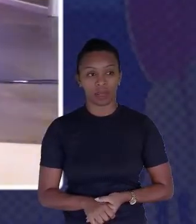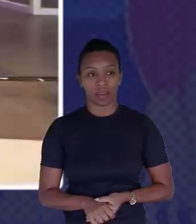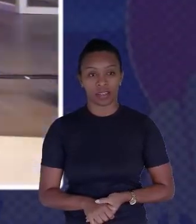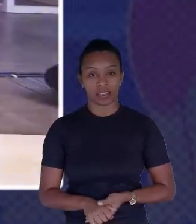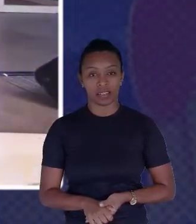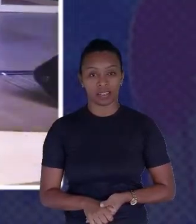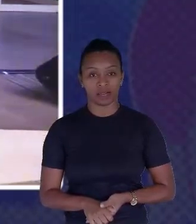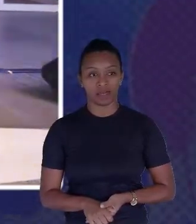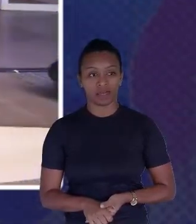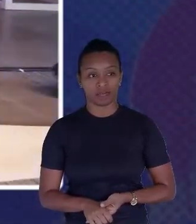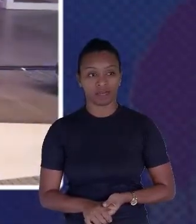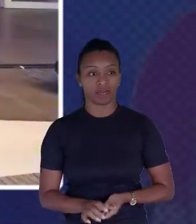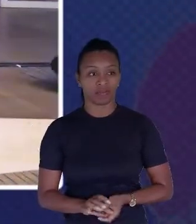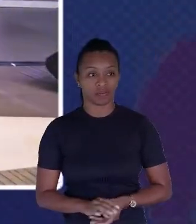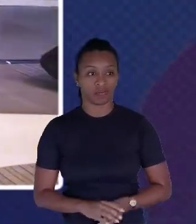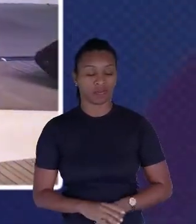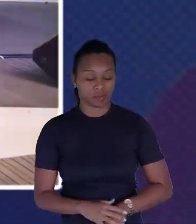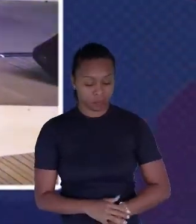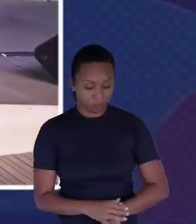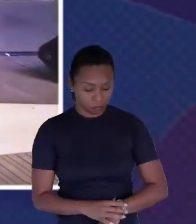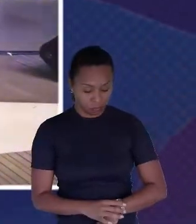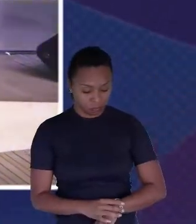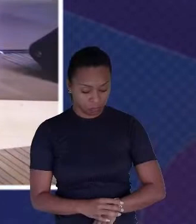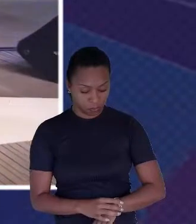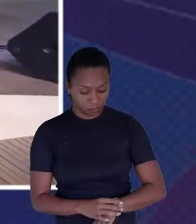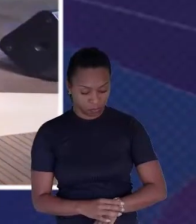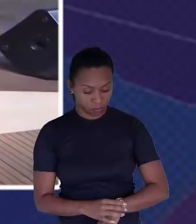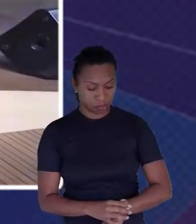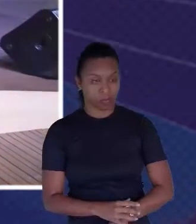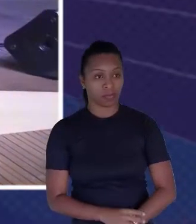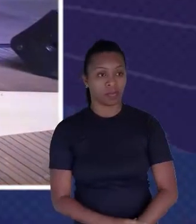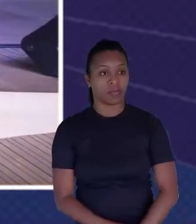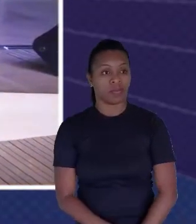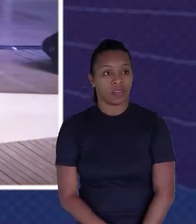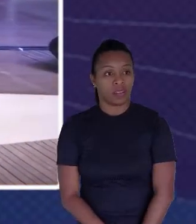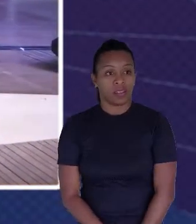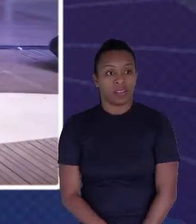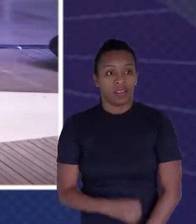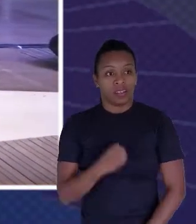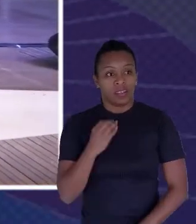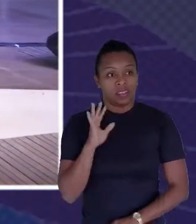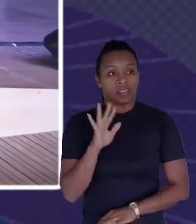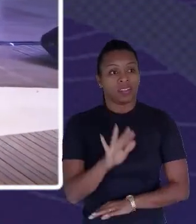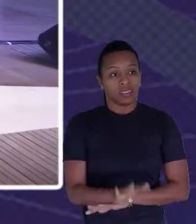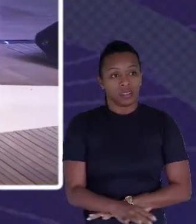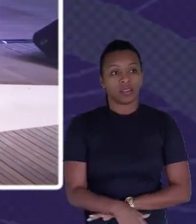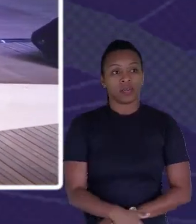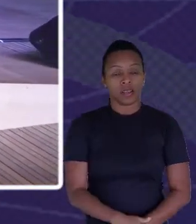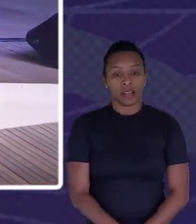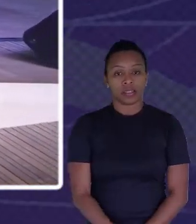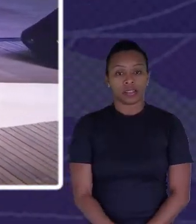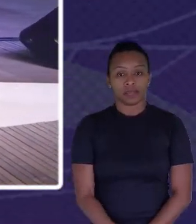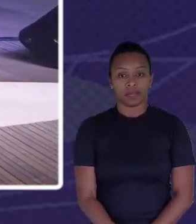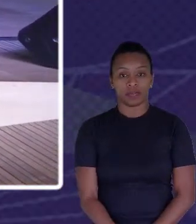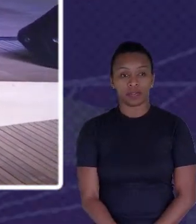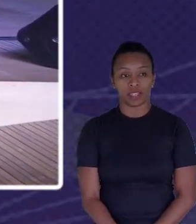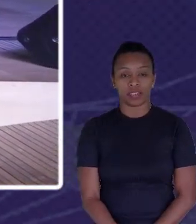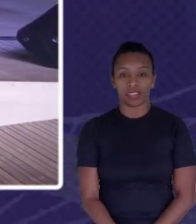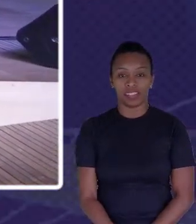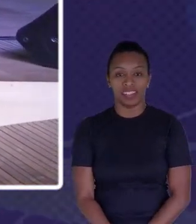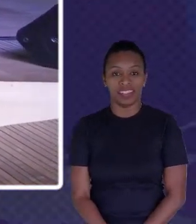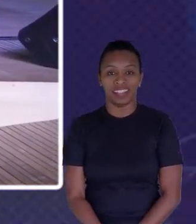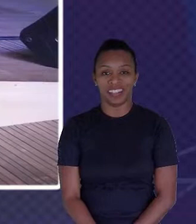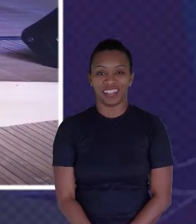ficar muito bonito subir à tarde boa tarde a todos e todos